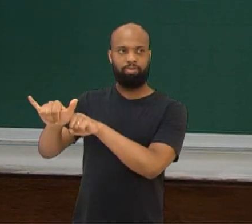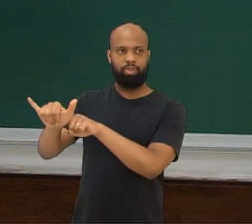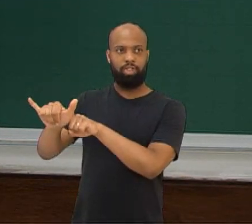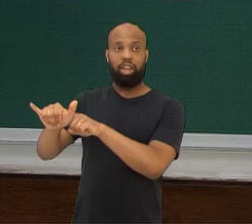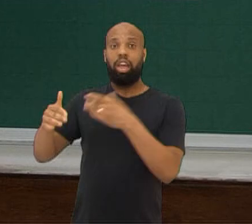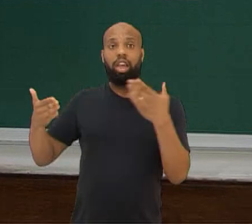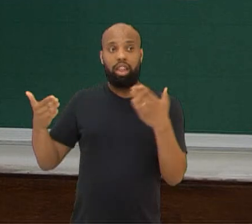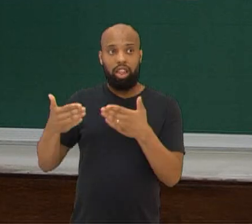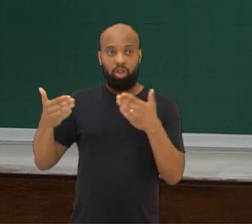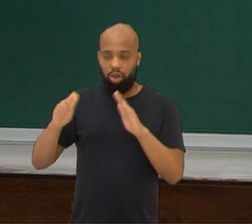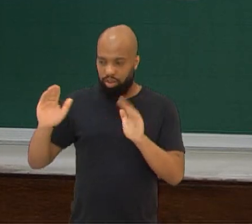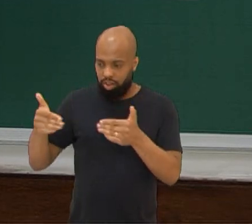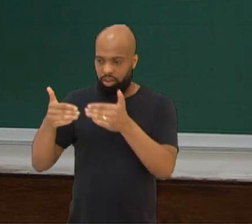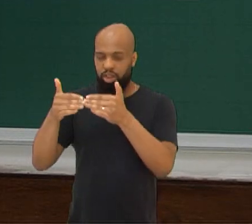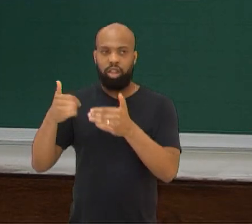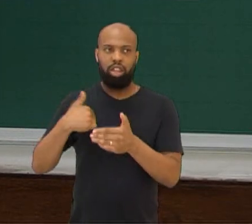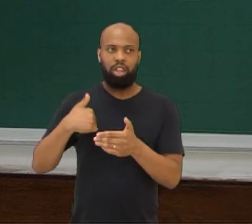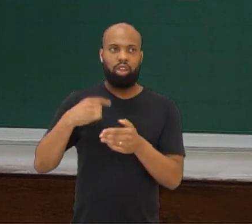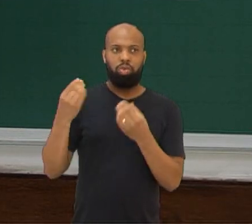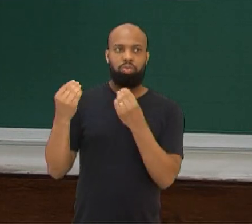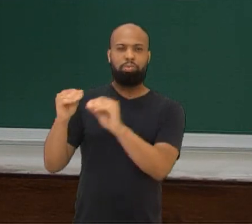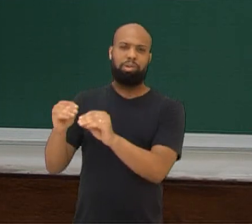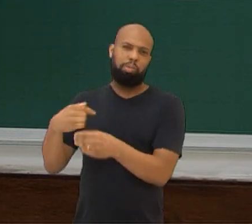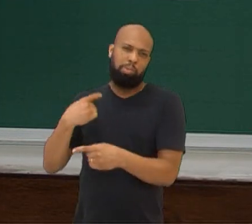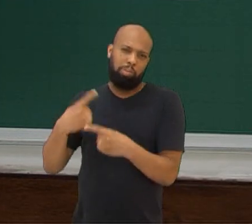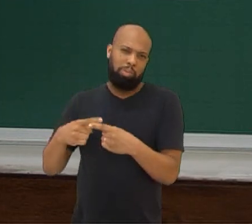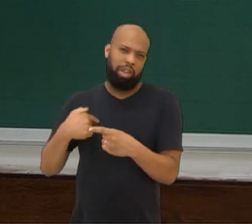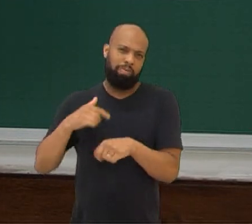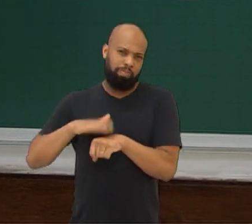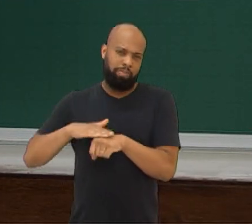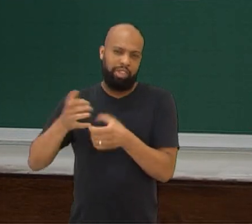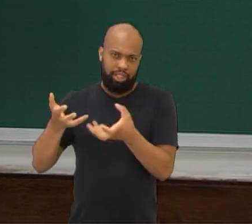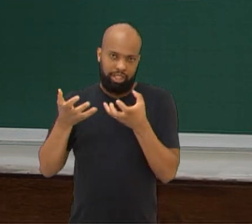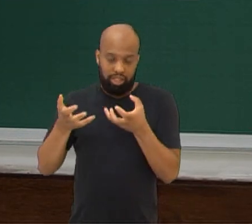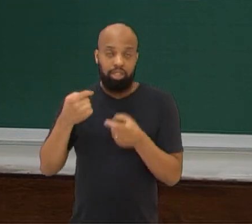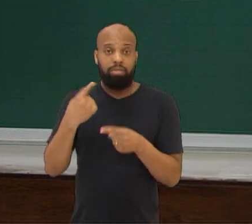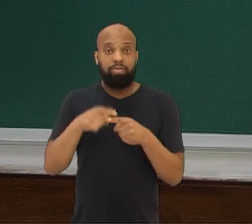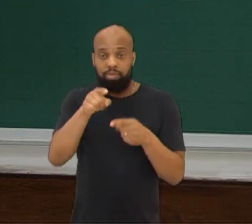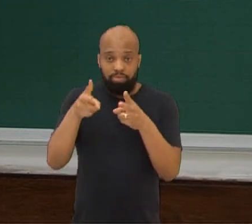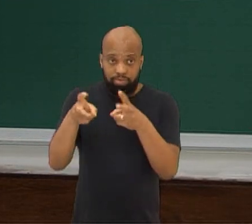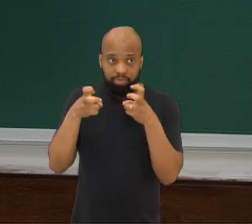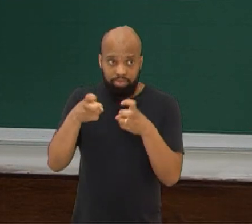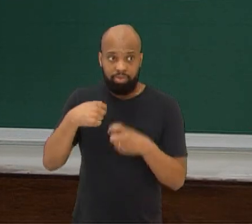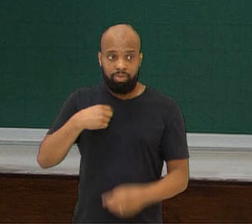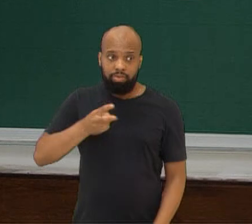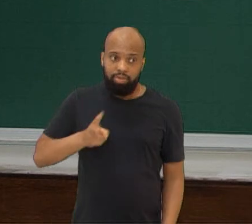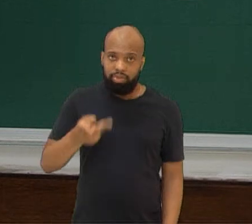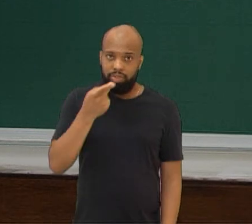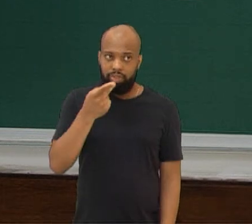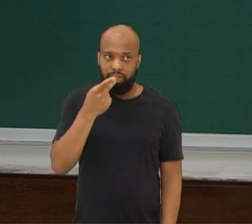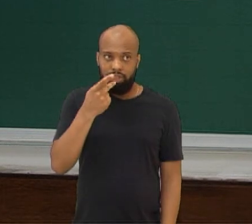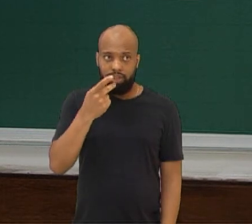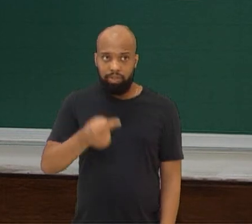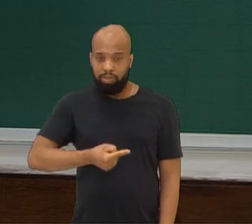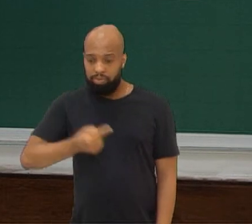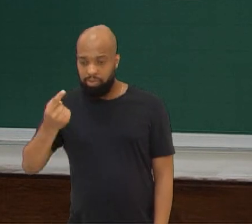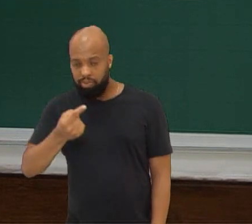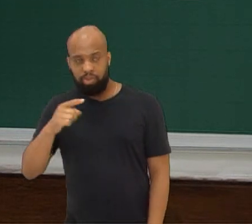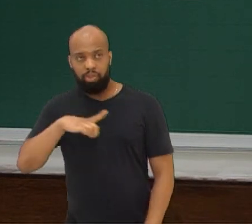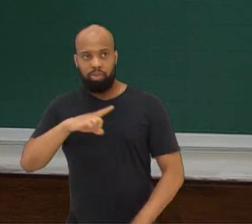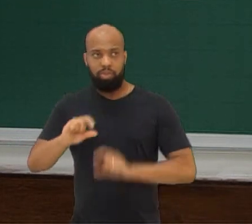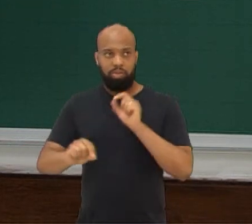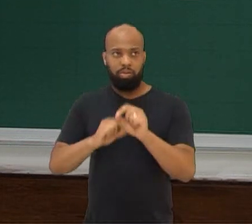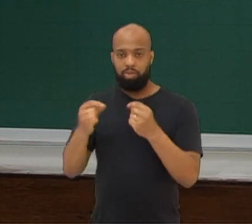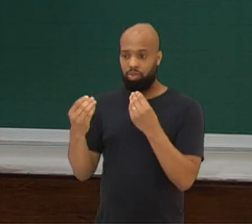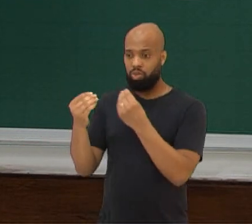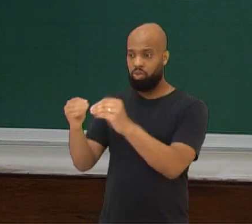por coincidência, e na verdade eu deixei de propósito para vocês perceberem. Lembra, eu sempre falo que eu tenho que primeiro colocar